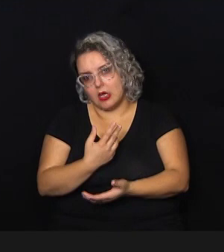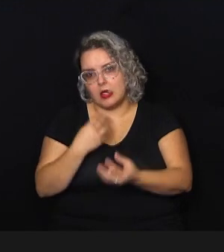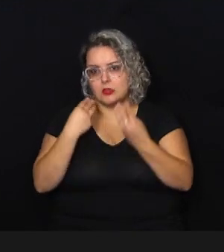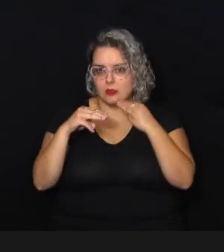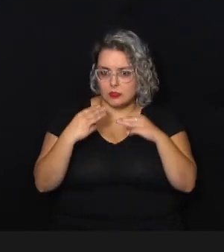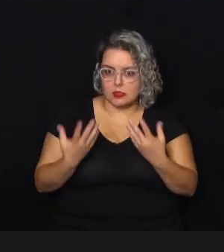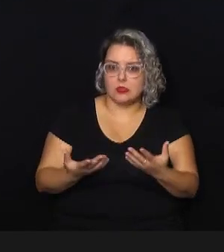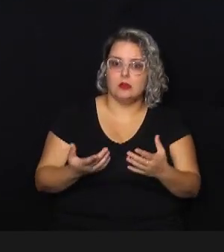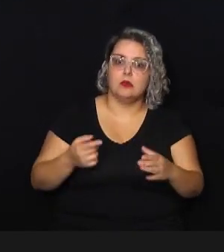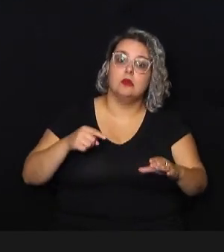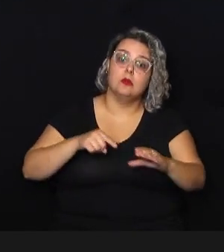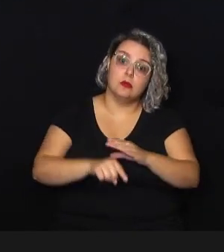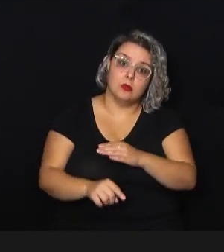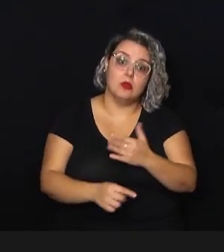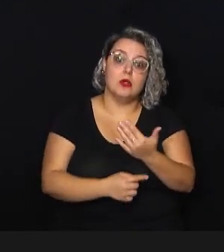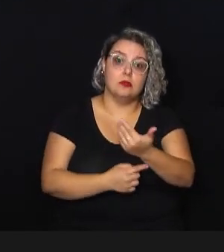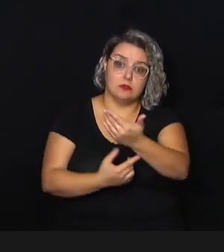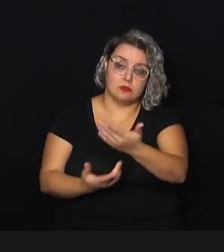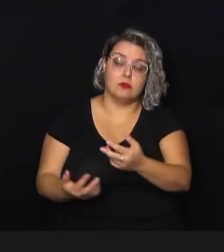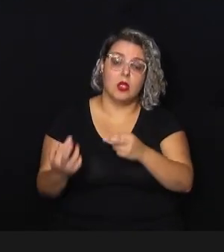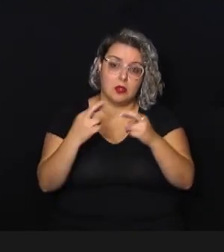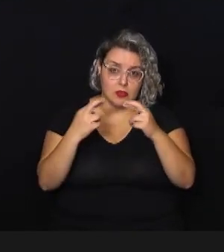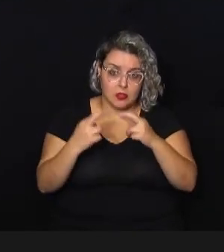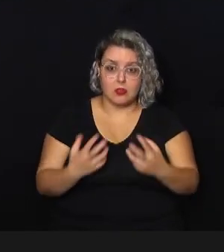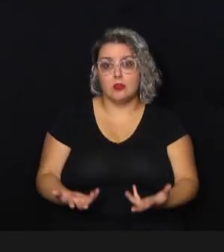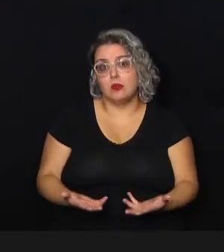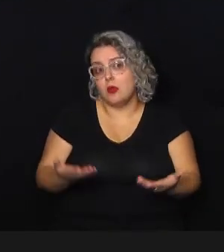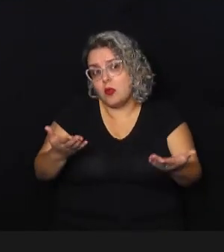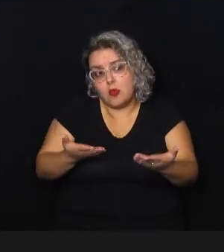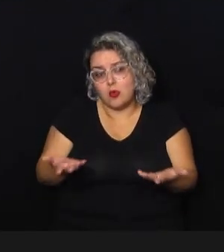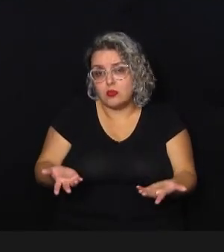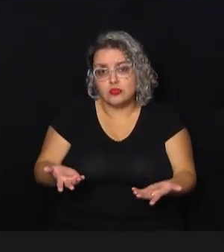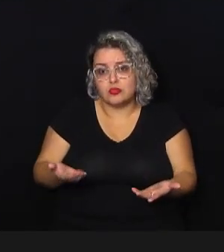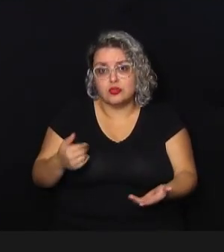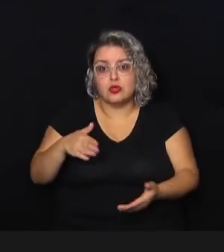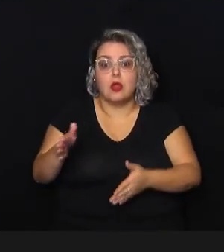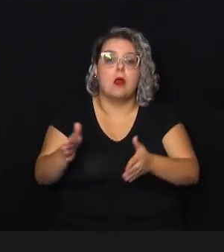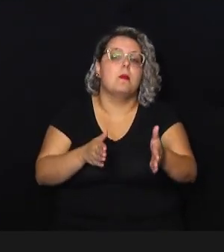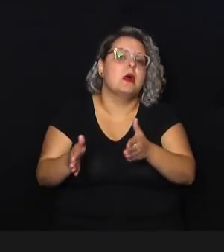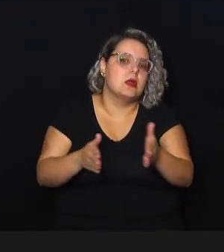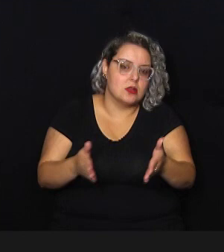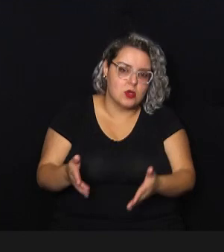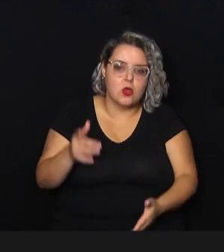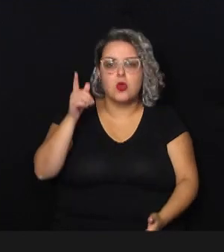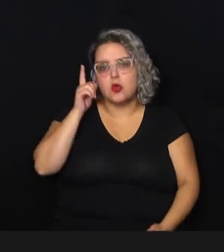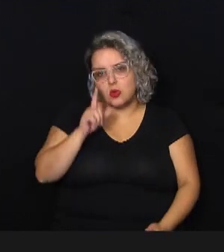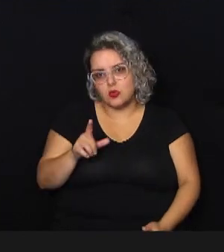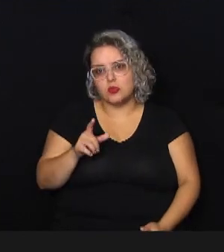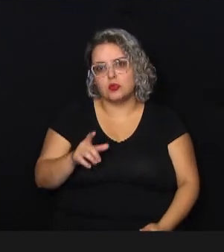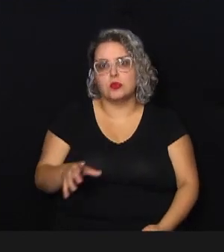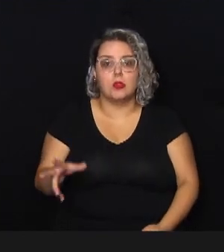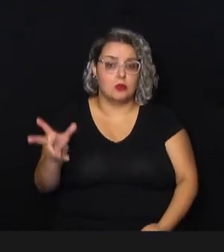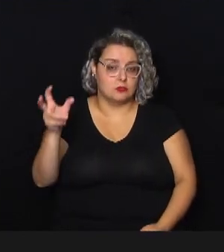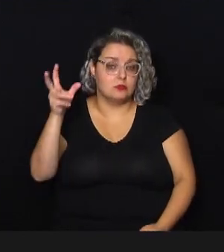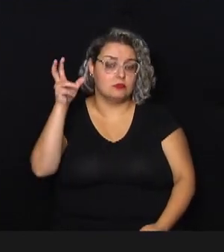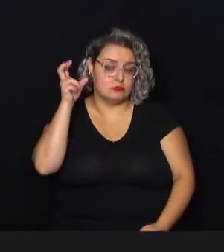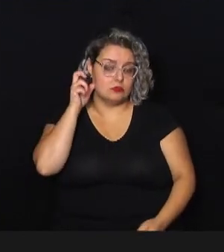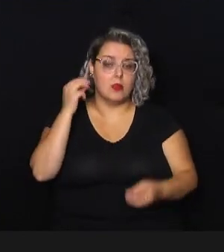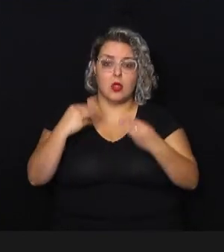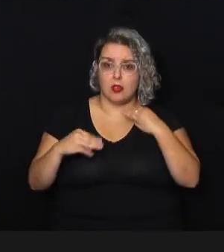avançar da tecnologia, nós verificamos que hoje é muito mais acessível você conseguir escutar a música de